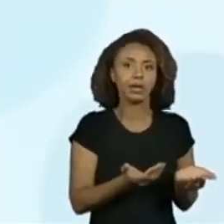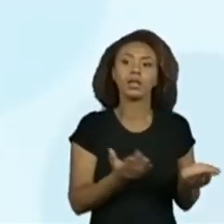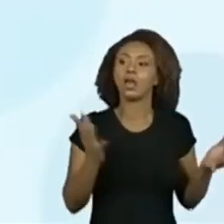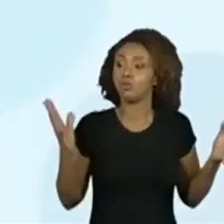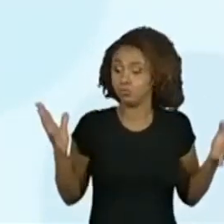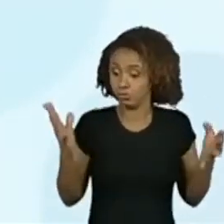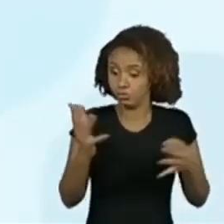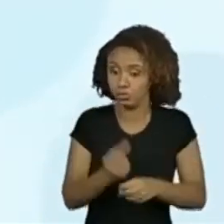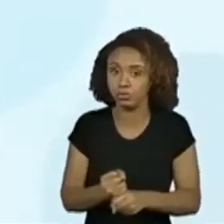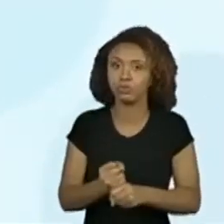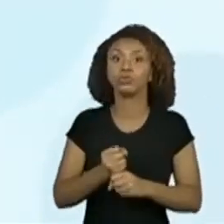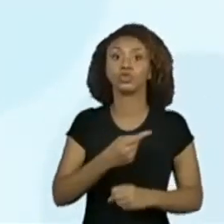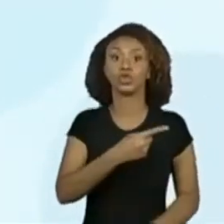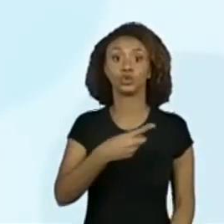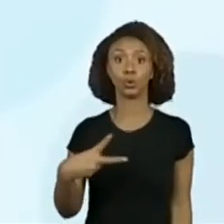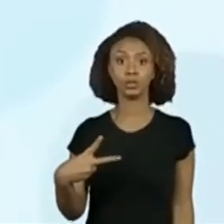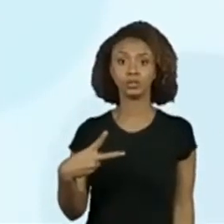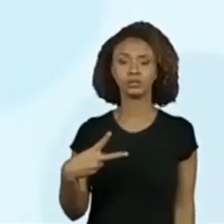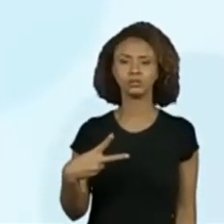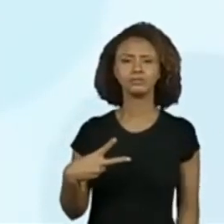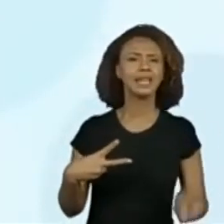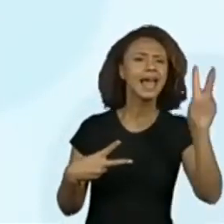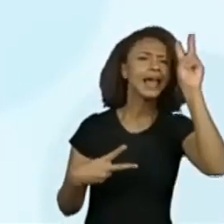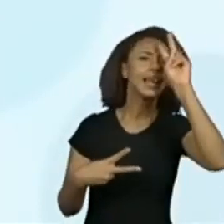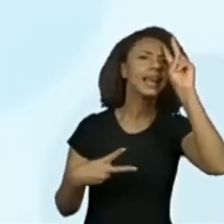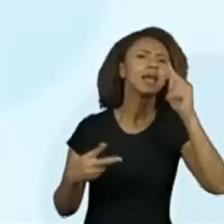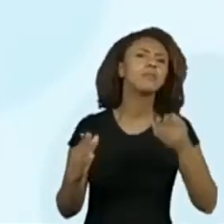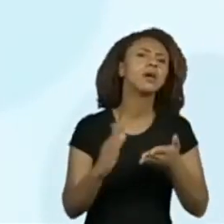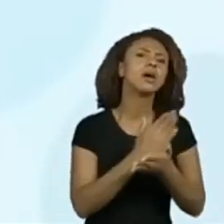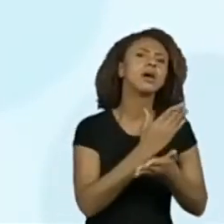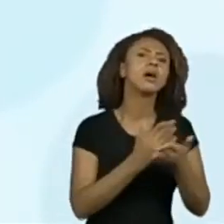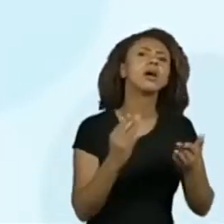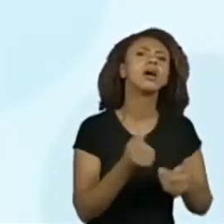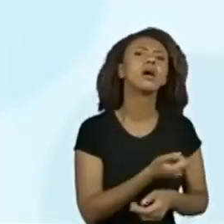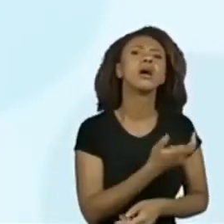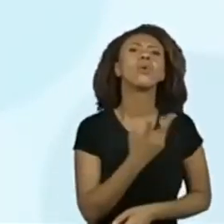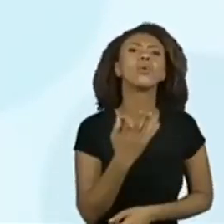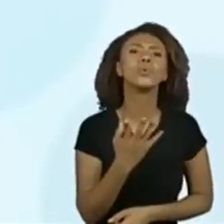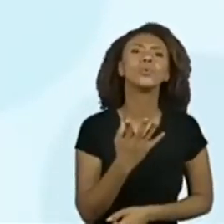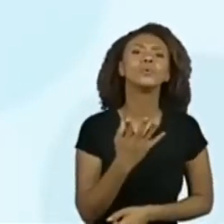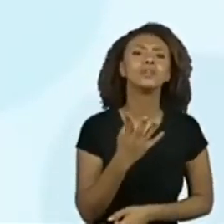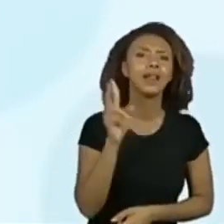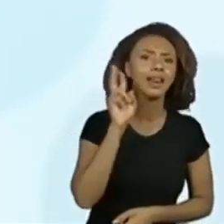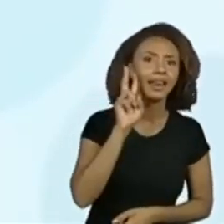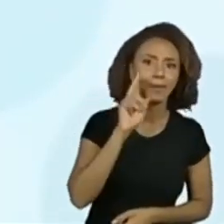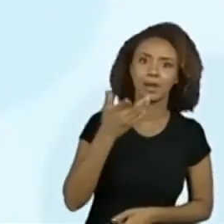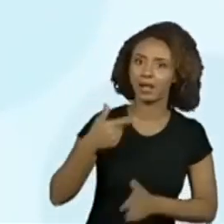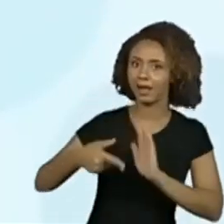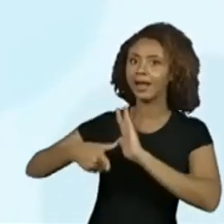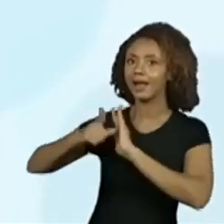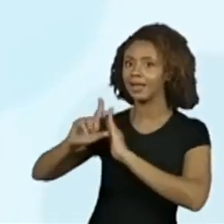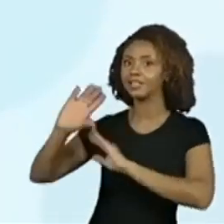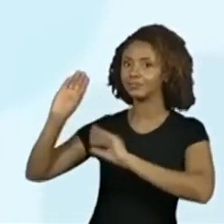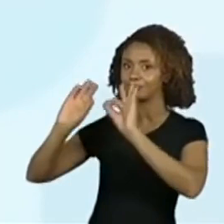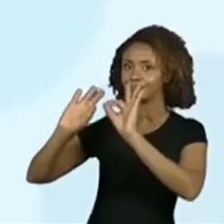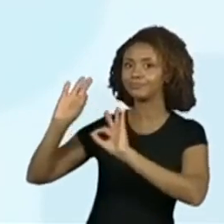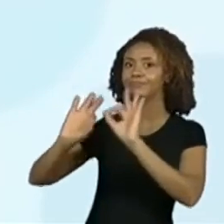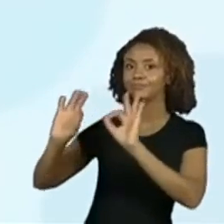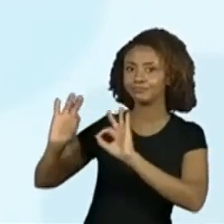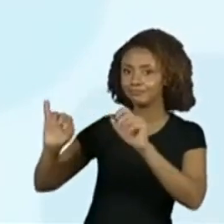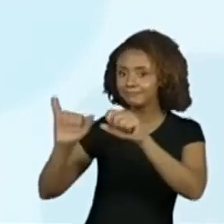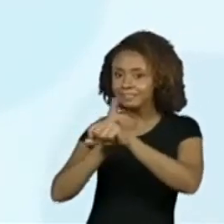12 Quem lembra aí quais foram esses alguns esses alguns a a gente já realizou aí através de